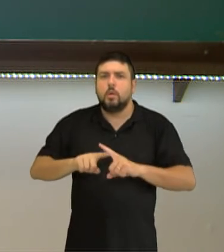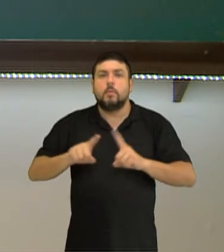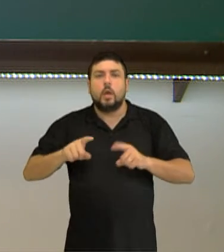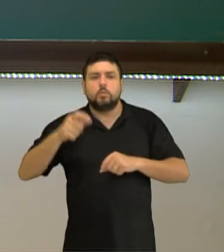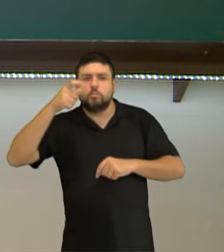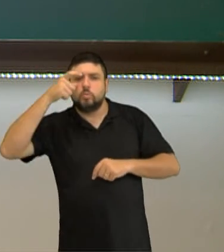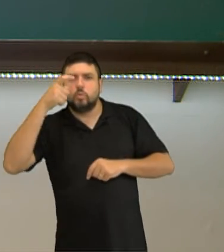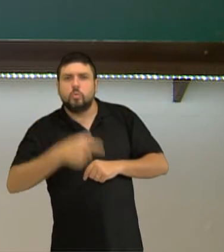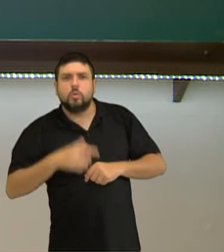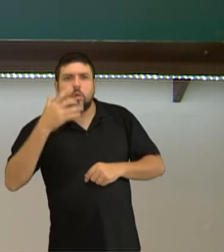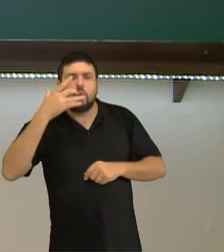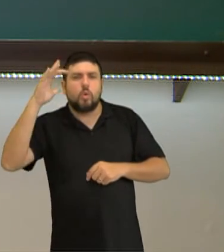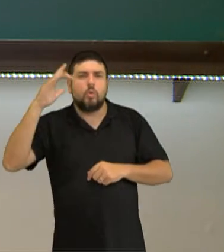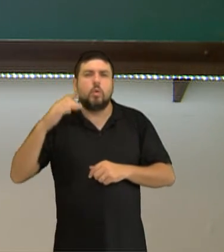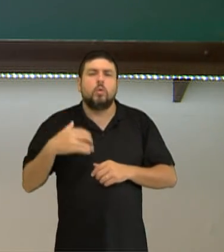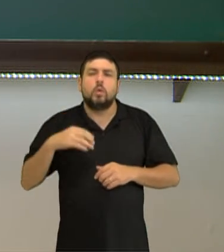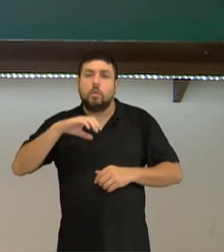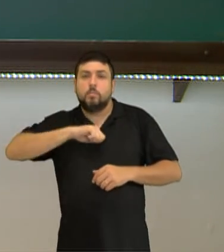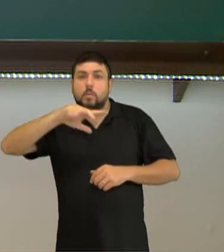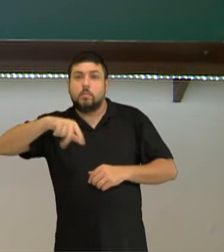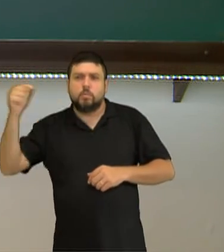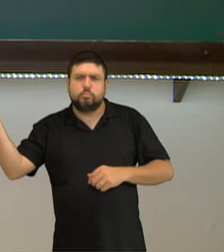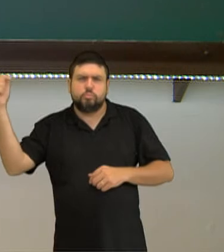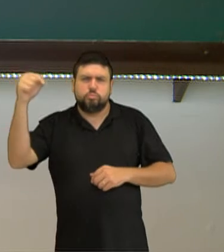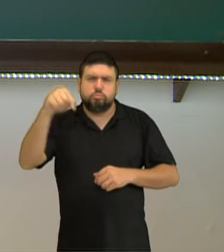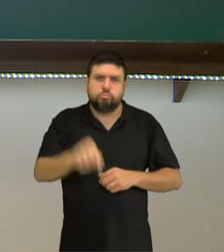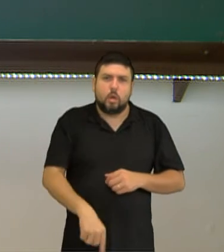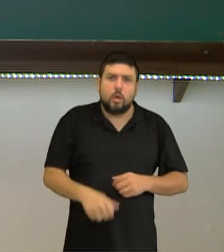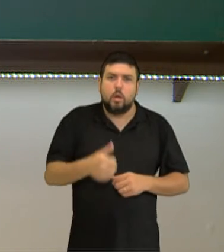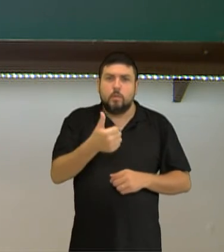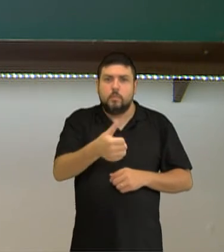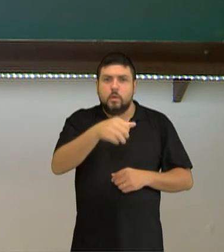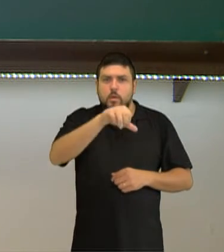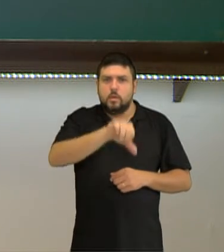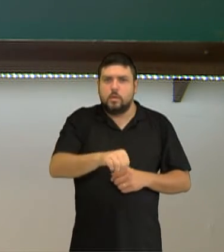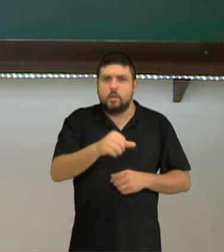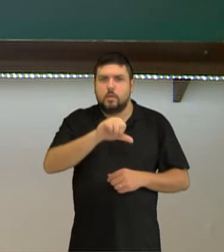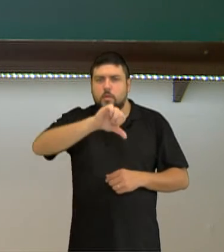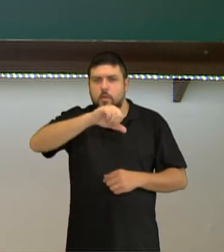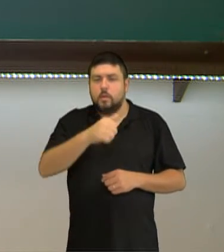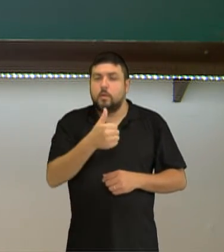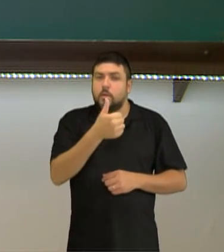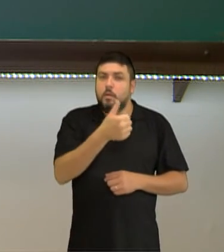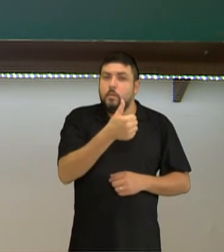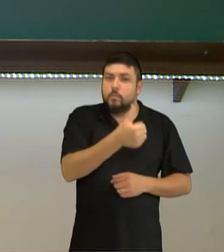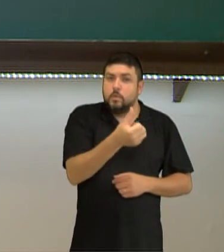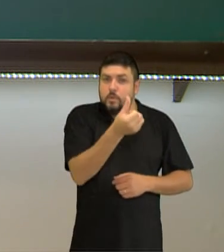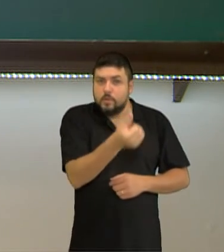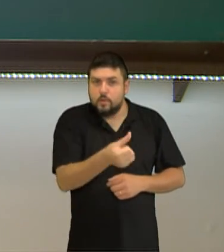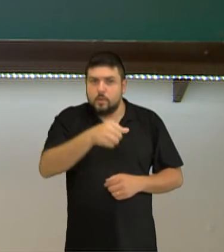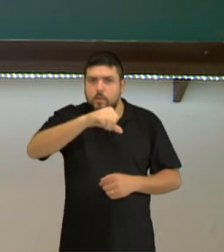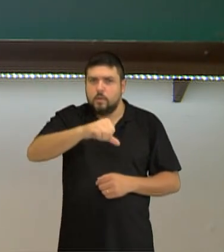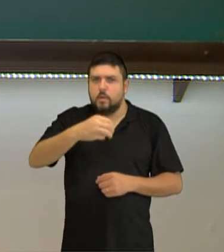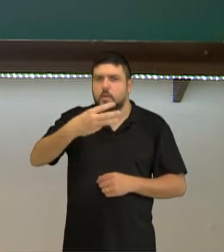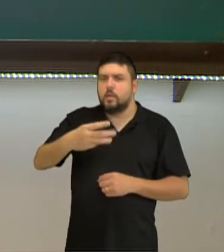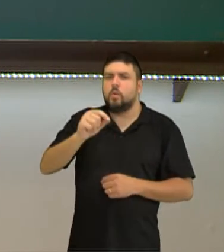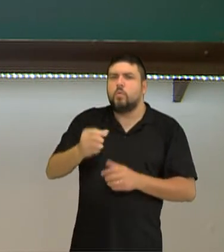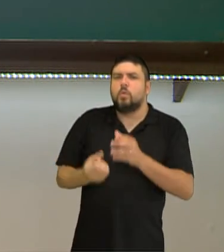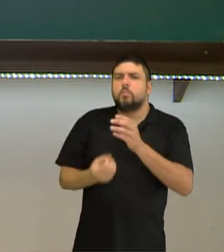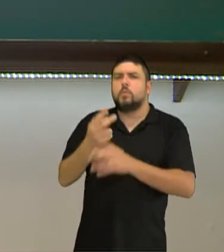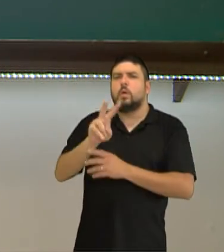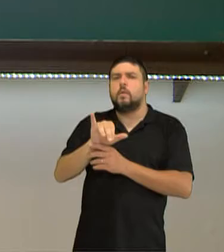Portugal ocupa e vai fundar em 1693, em março de 1693, a vila de